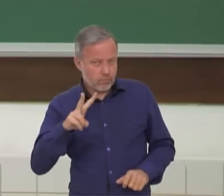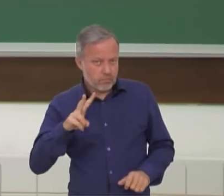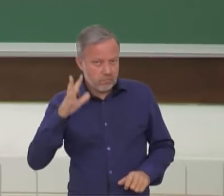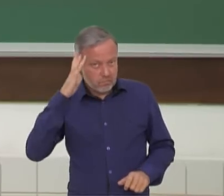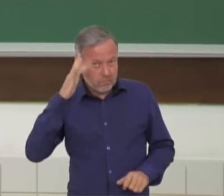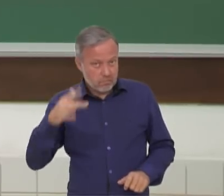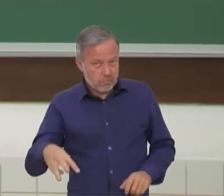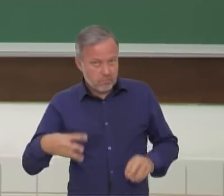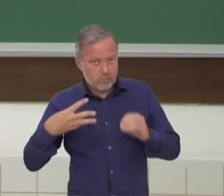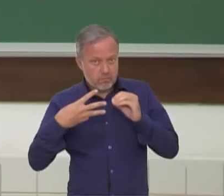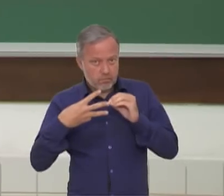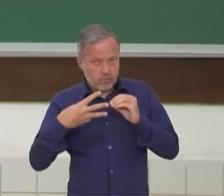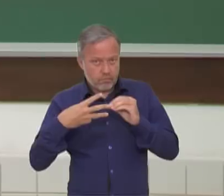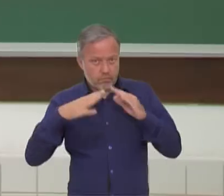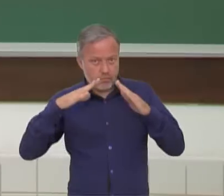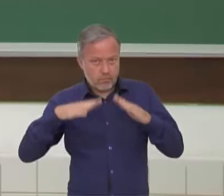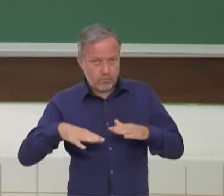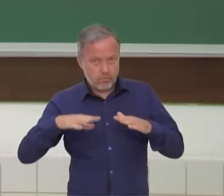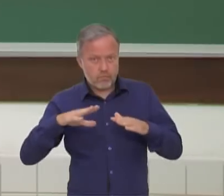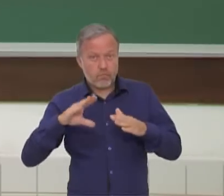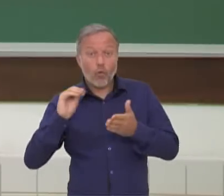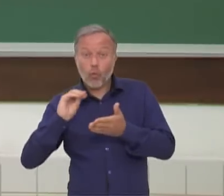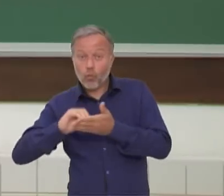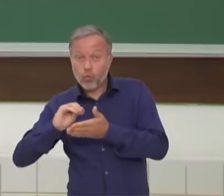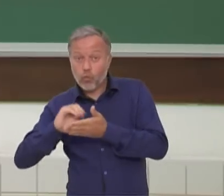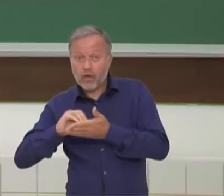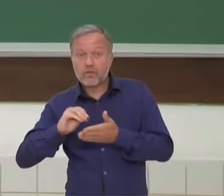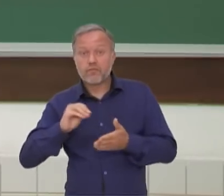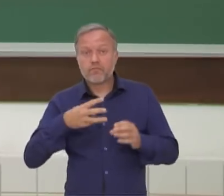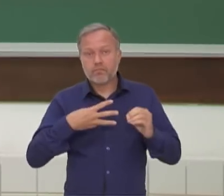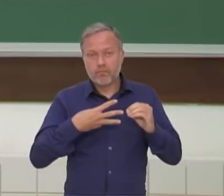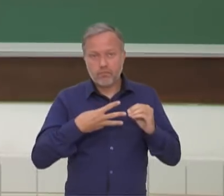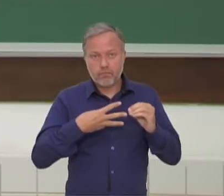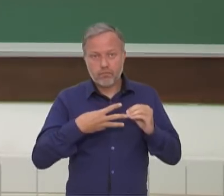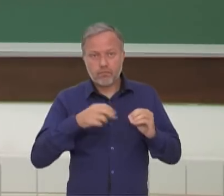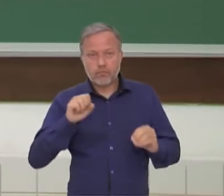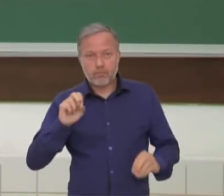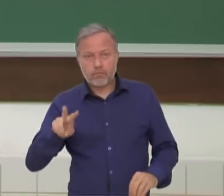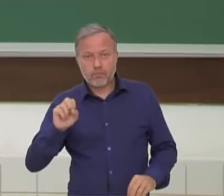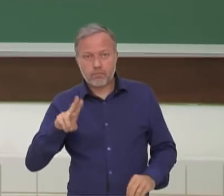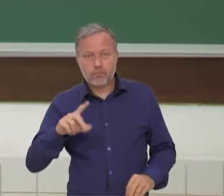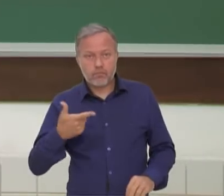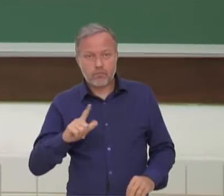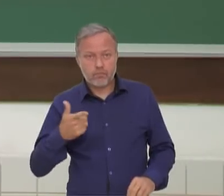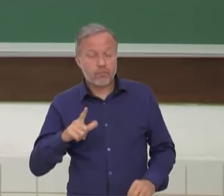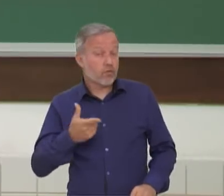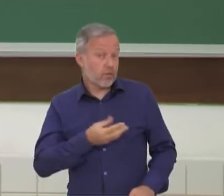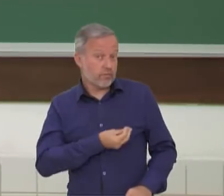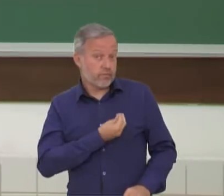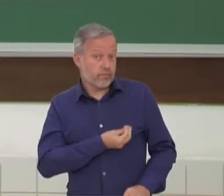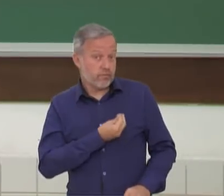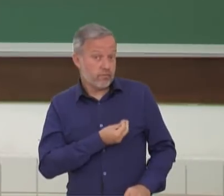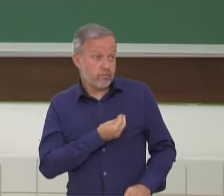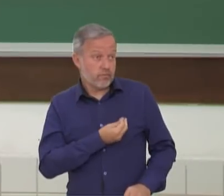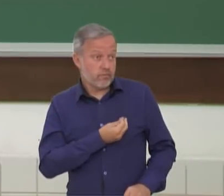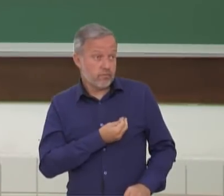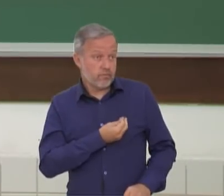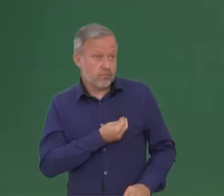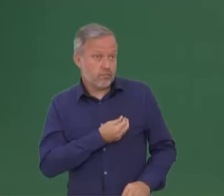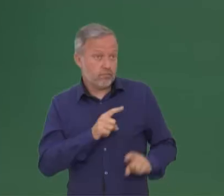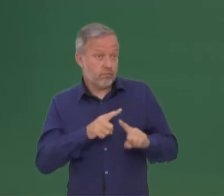teoria celular, presença ou ausência de célula, eu digo que os vírus não são seres vivos, porque ele não